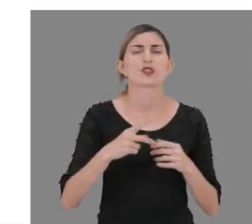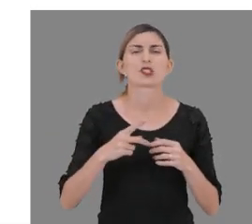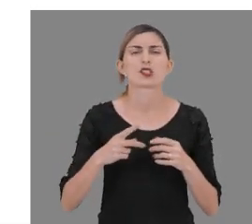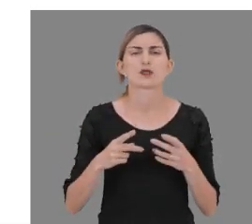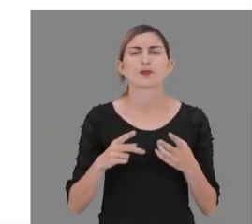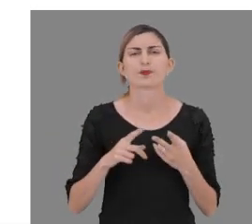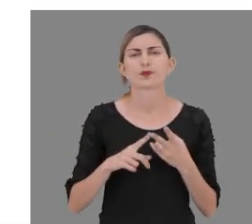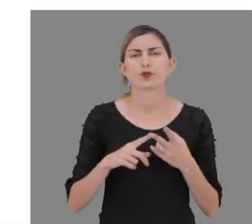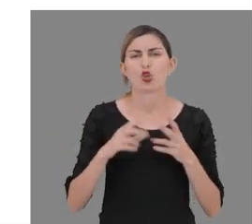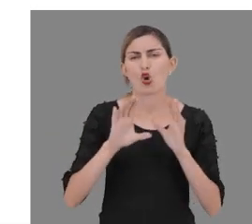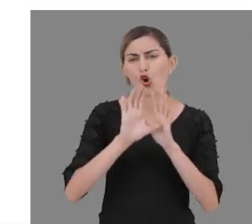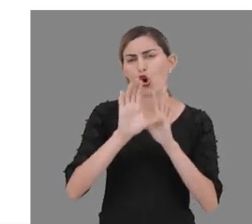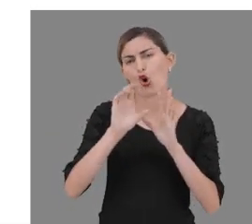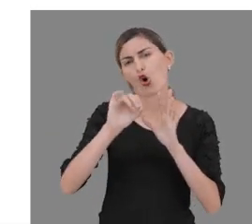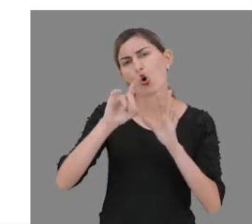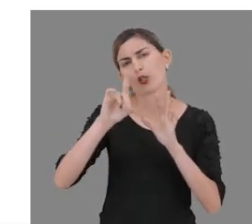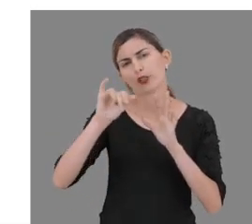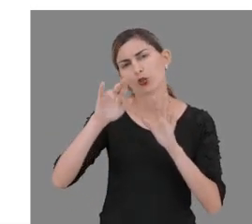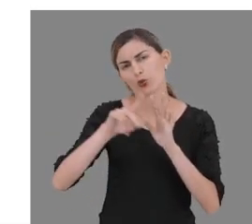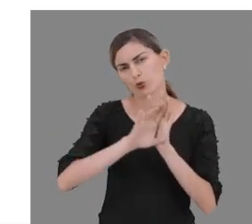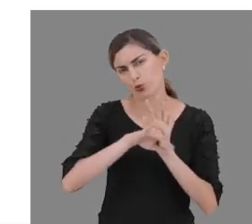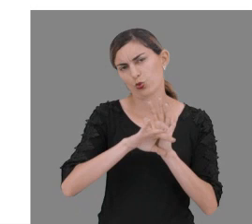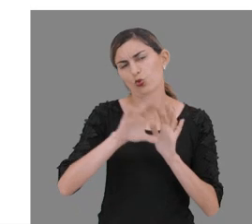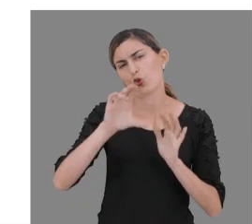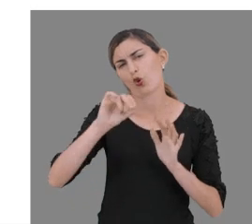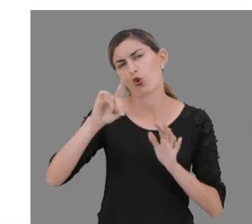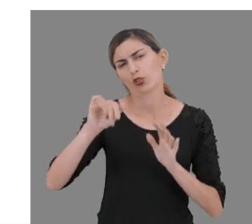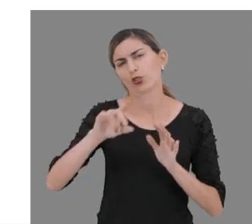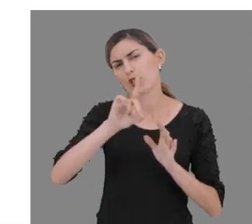assim esses códigos